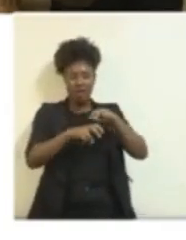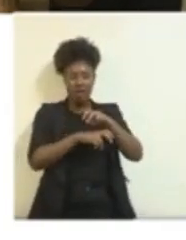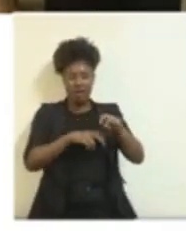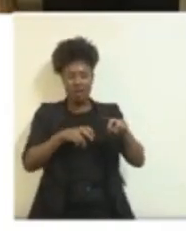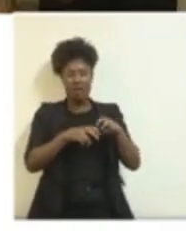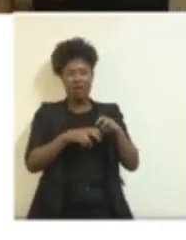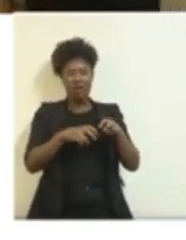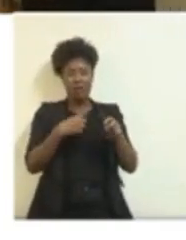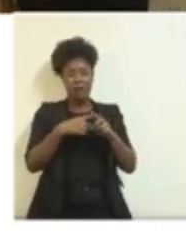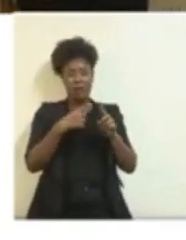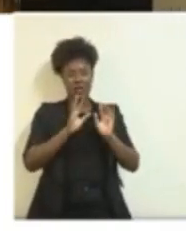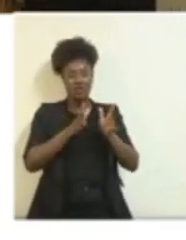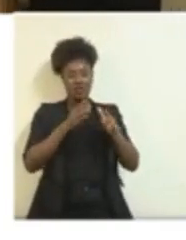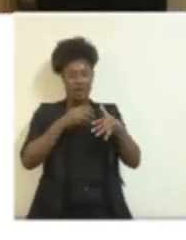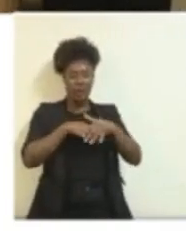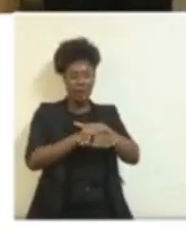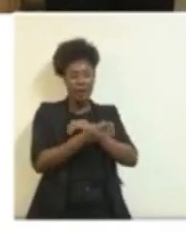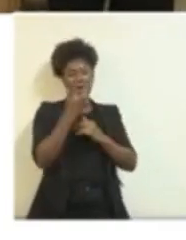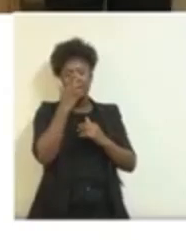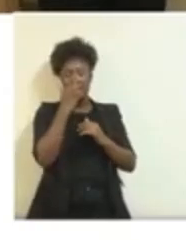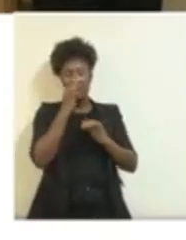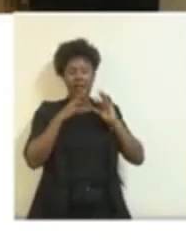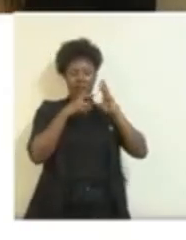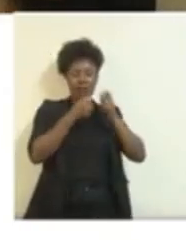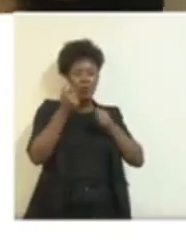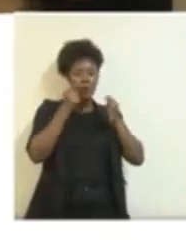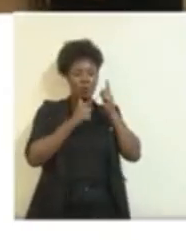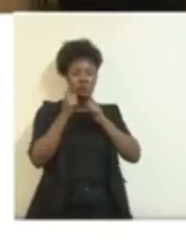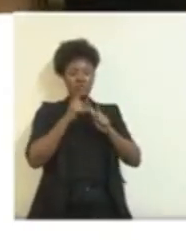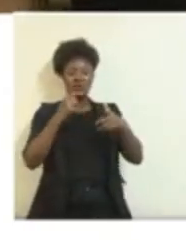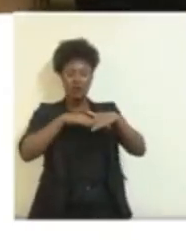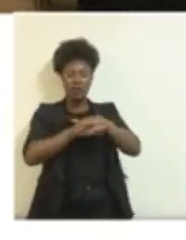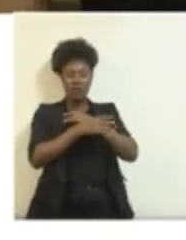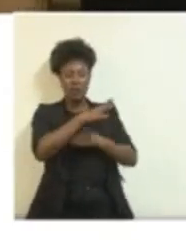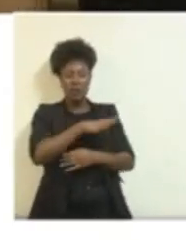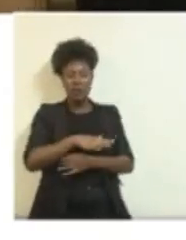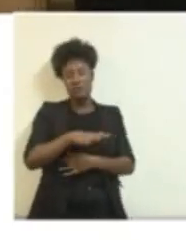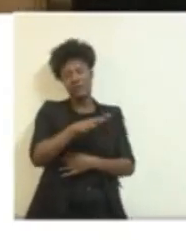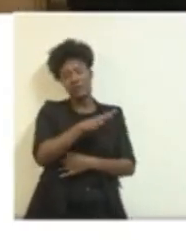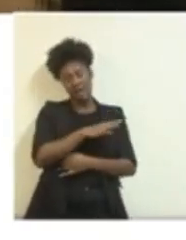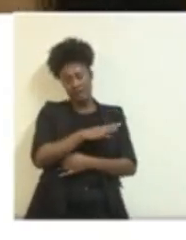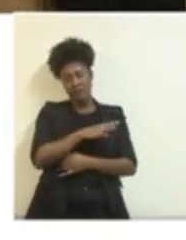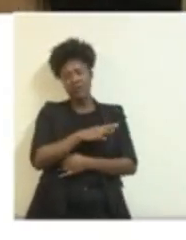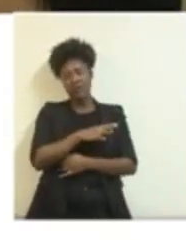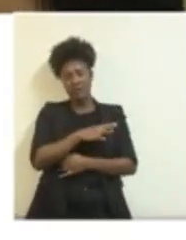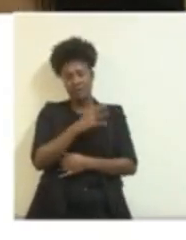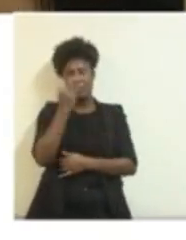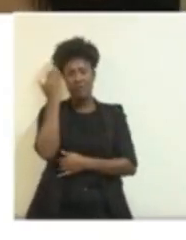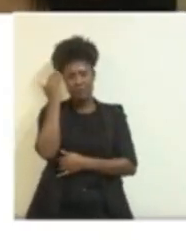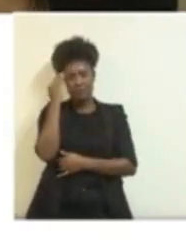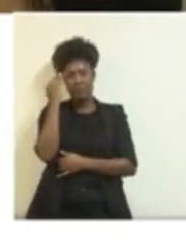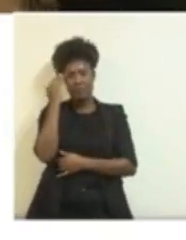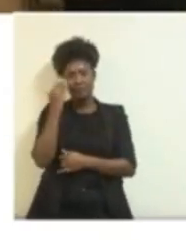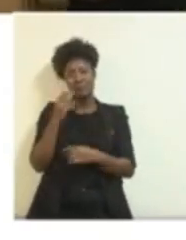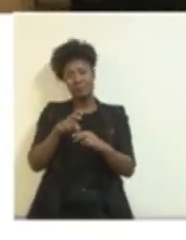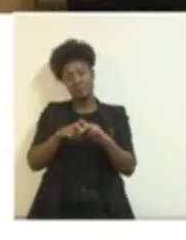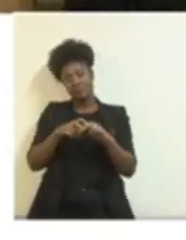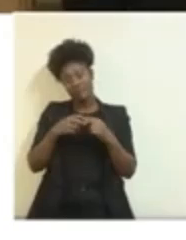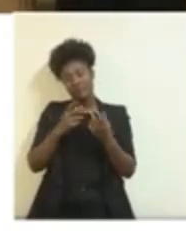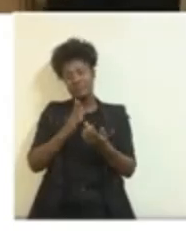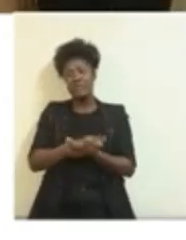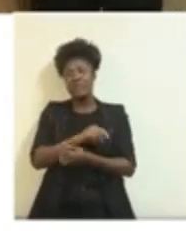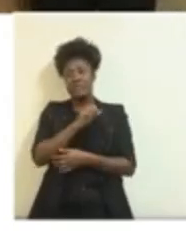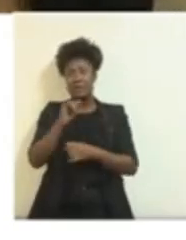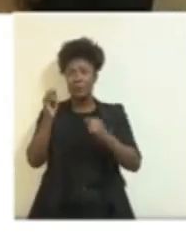espécies nativas adaptadas àquela situação degradante, né, que causa aquele... do ponto de vista produtivo, é degradado. Mas do ponto de